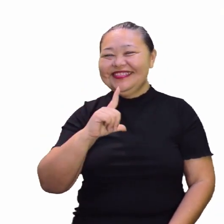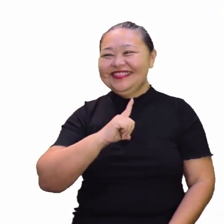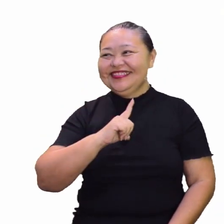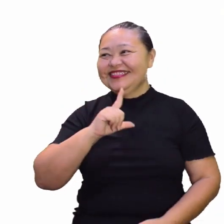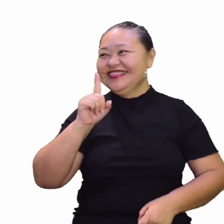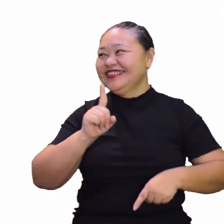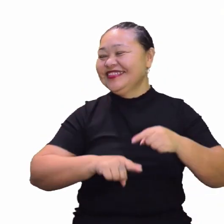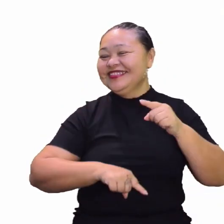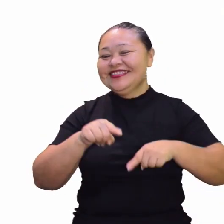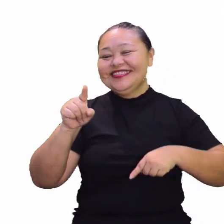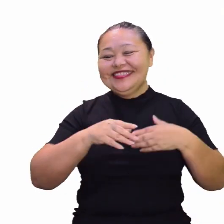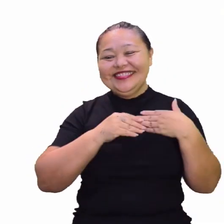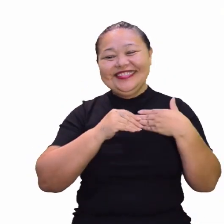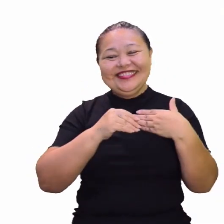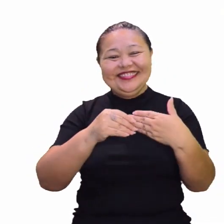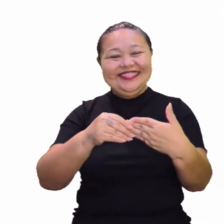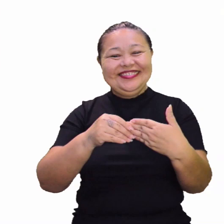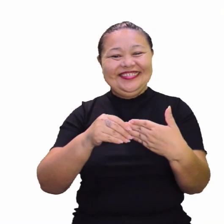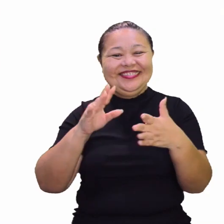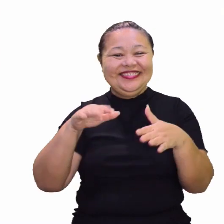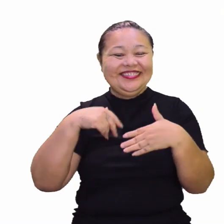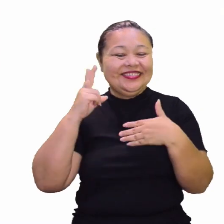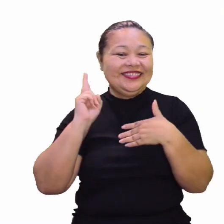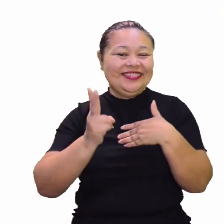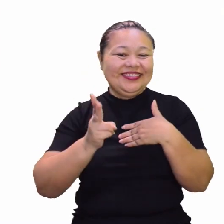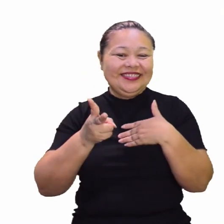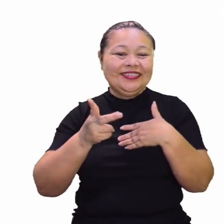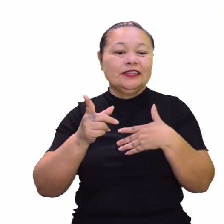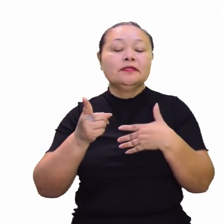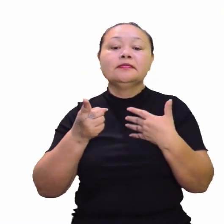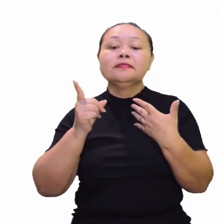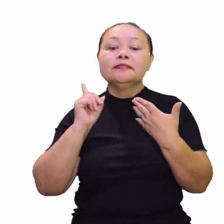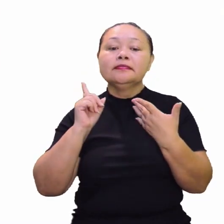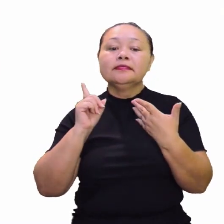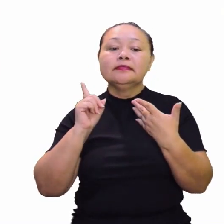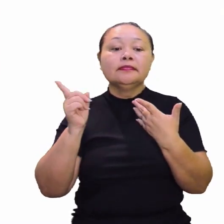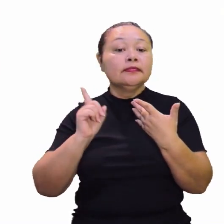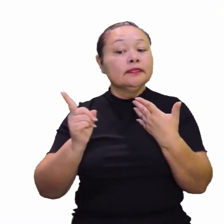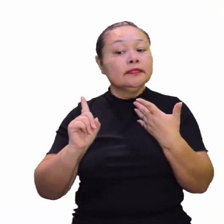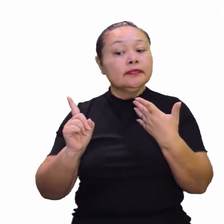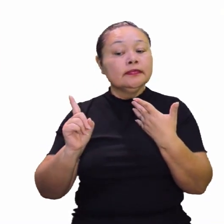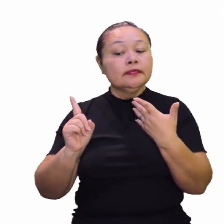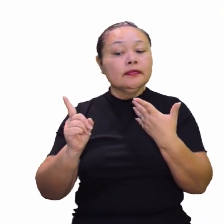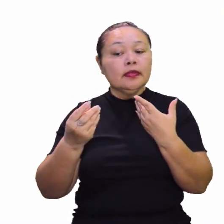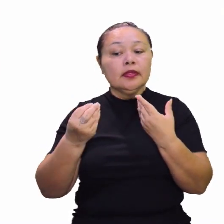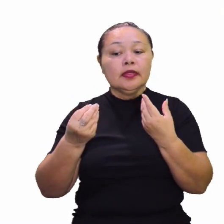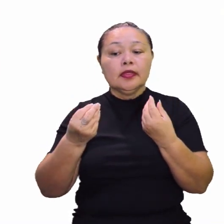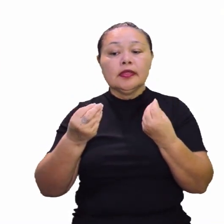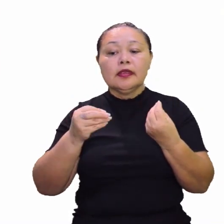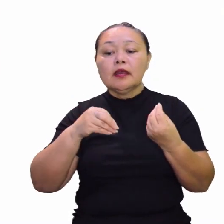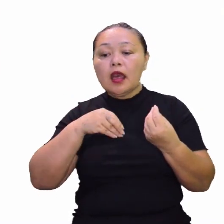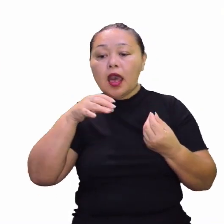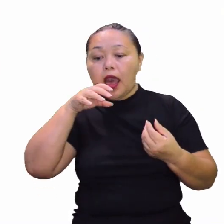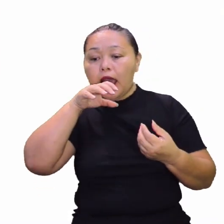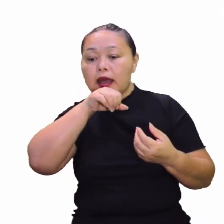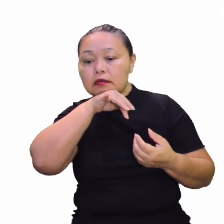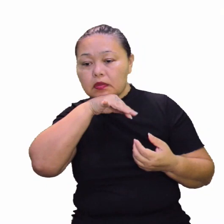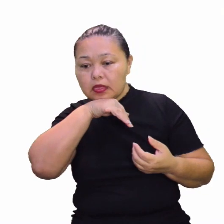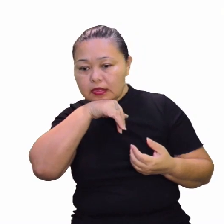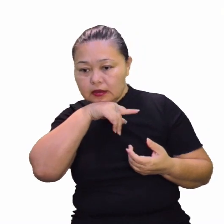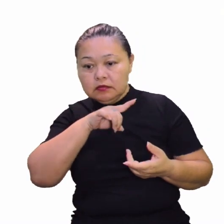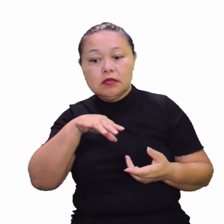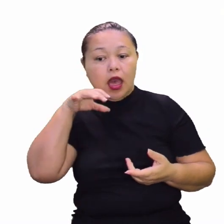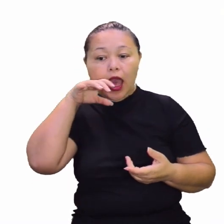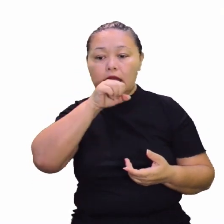ser transportadas nas hidrovias sempre são materiais não perecíveis,